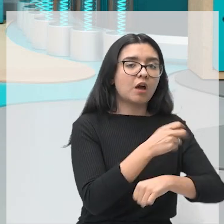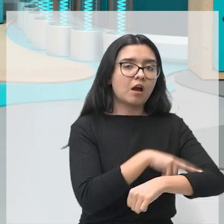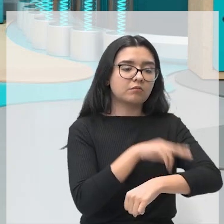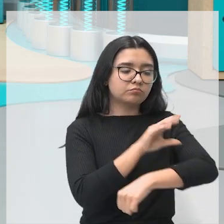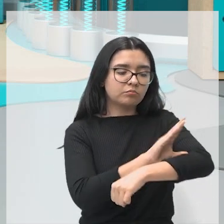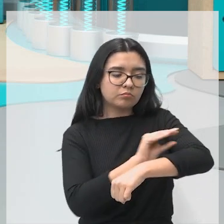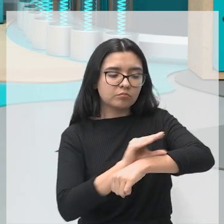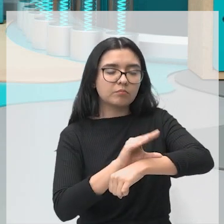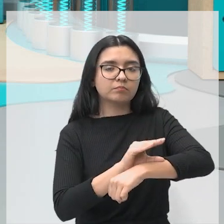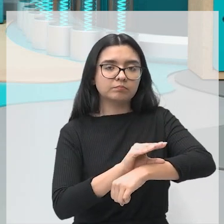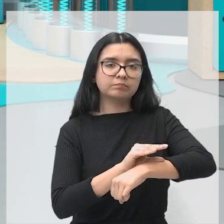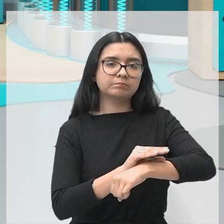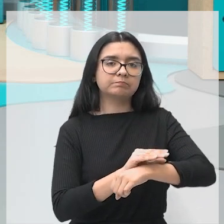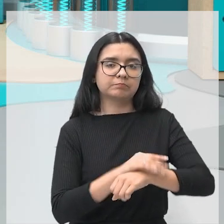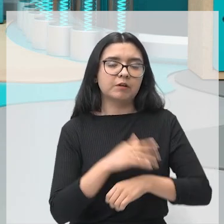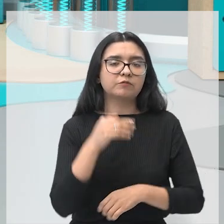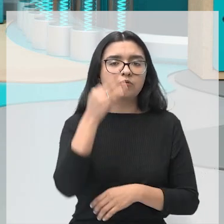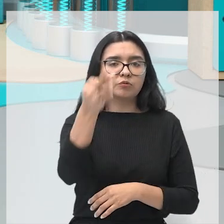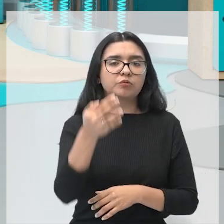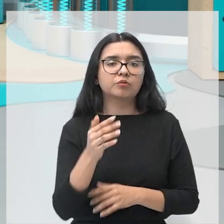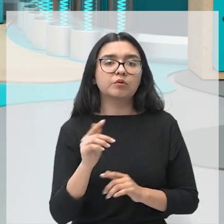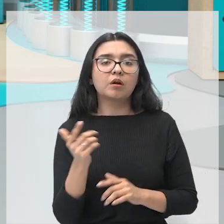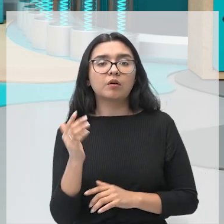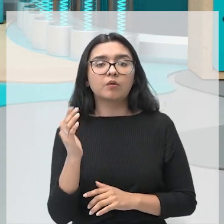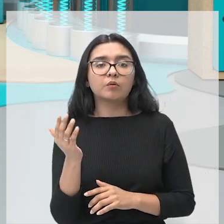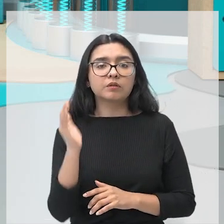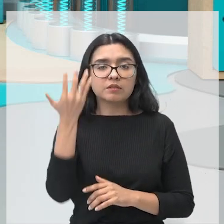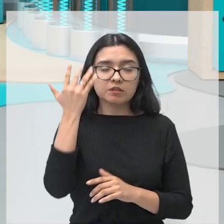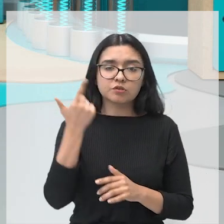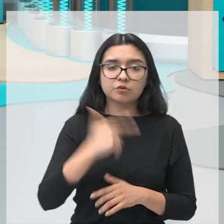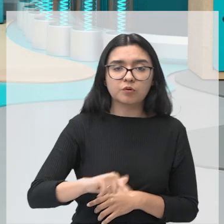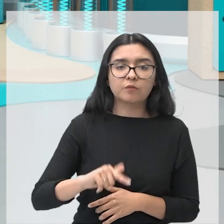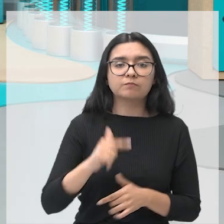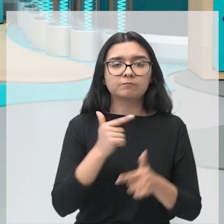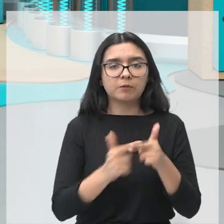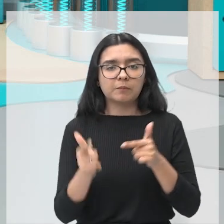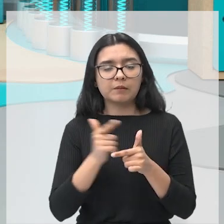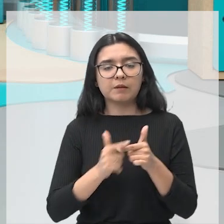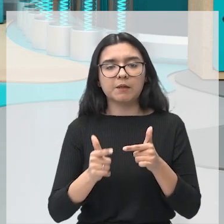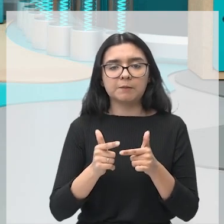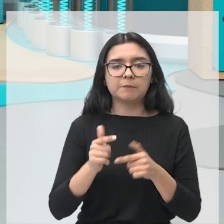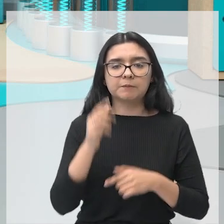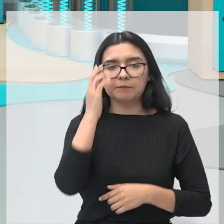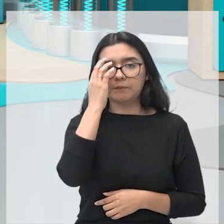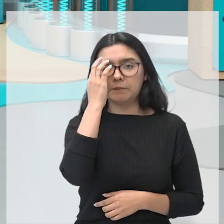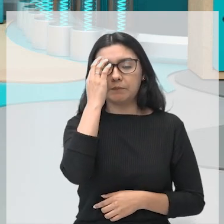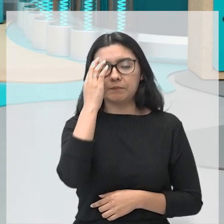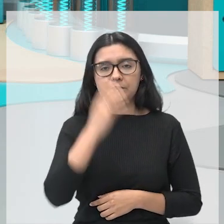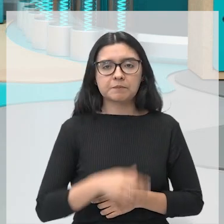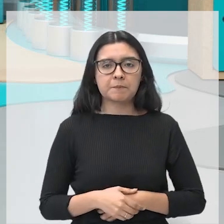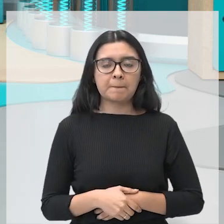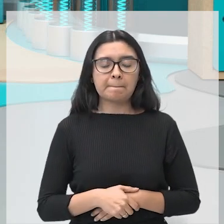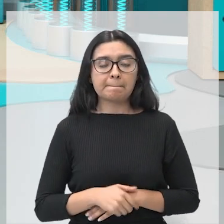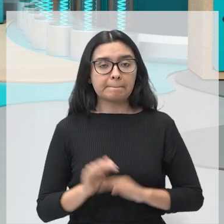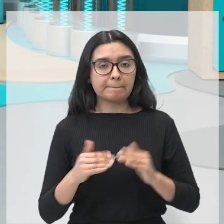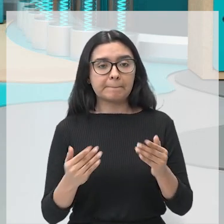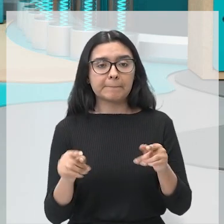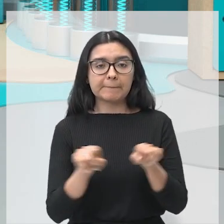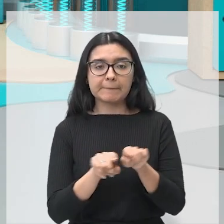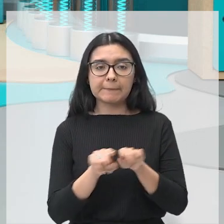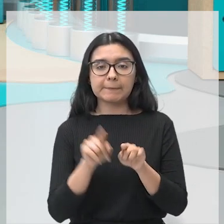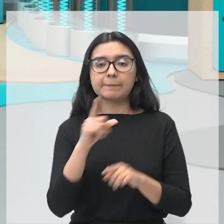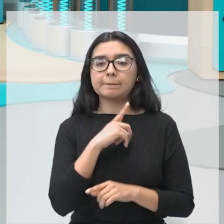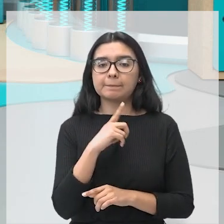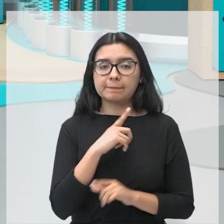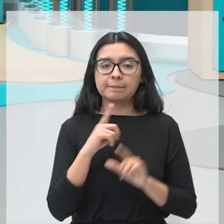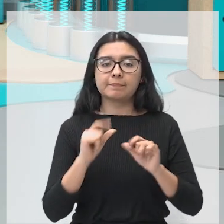estrutura para que você não tenha problemas futuros ou que não volte a lesão que anteriormente estava instalada. A gente vai ter aí intervenções